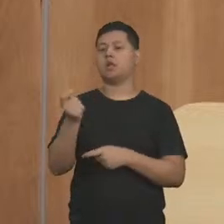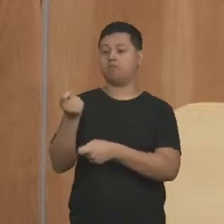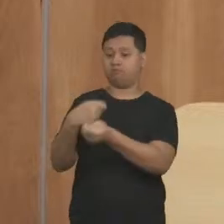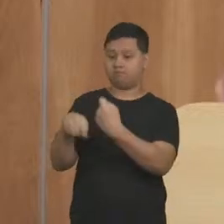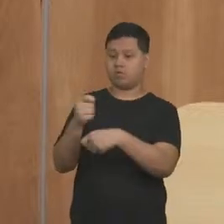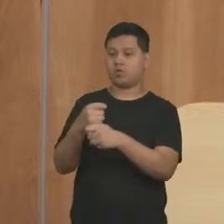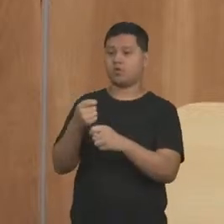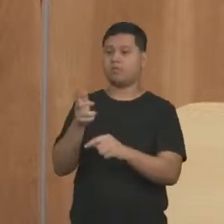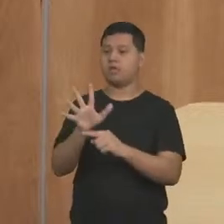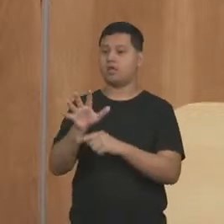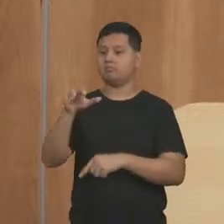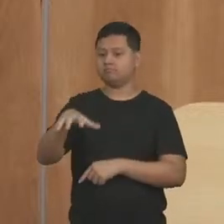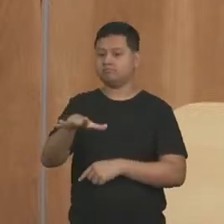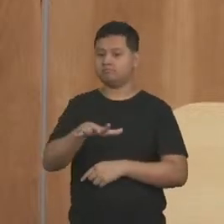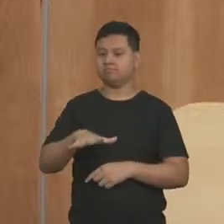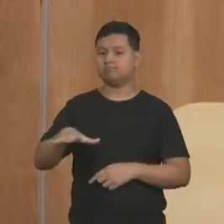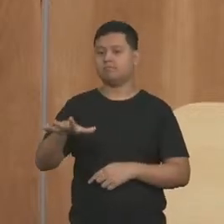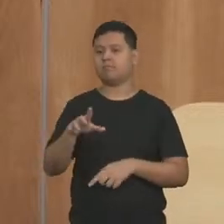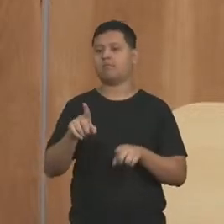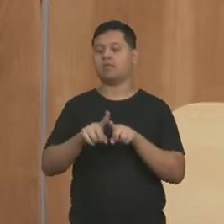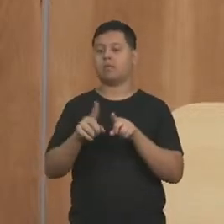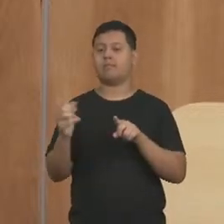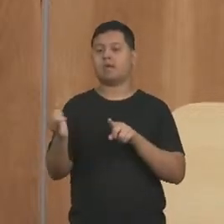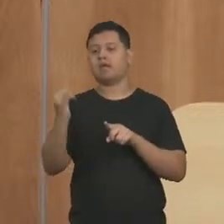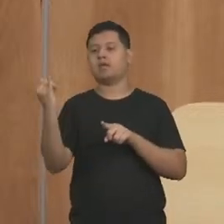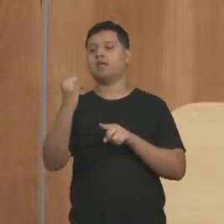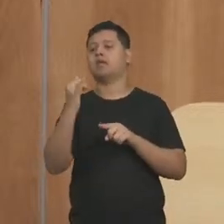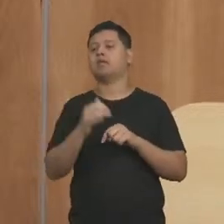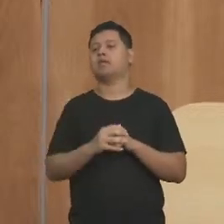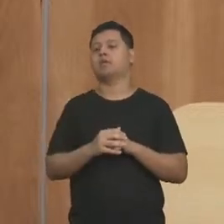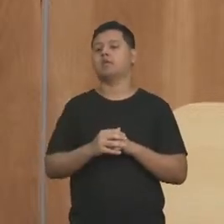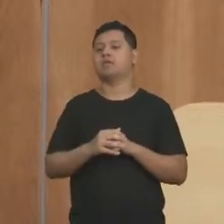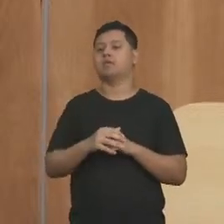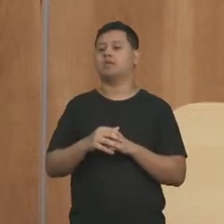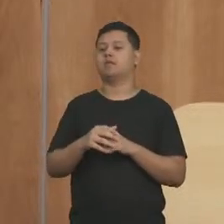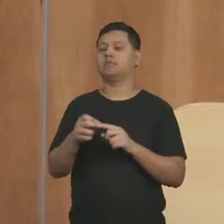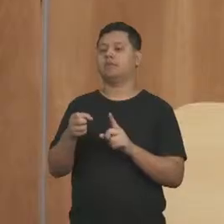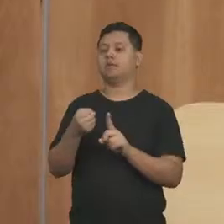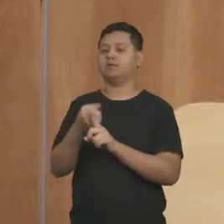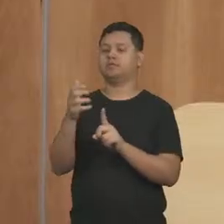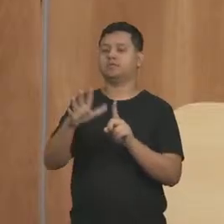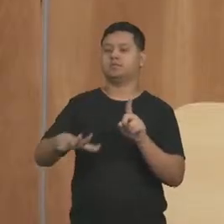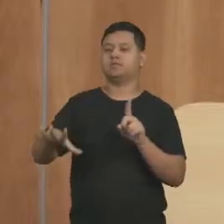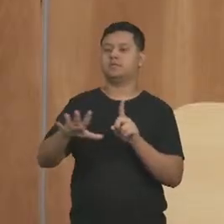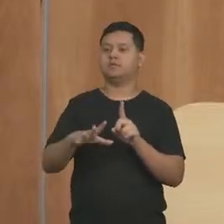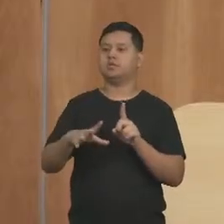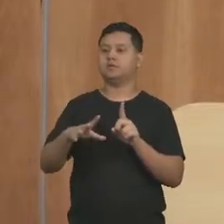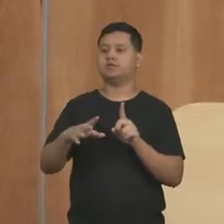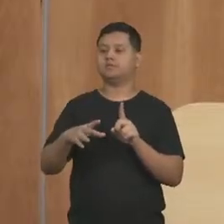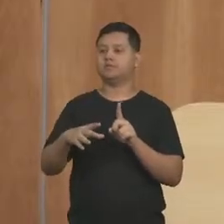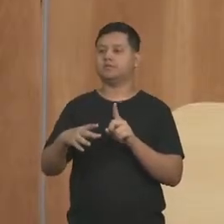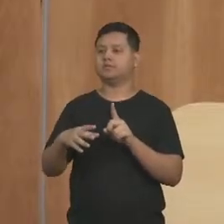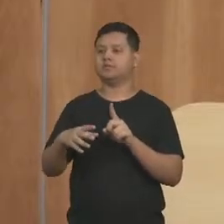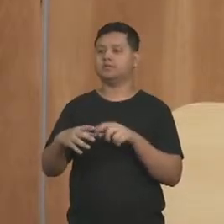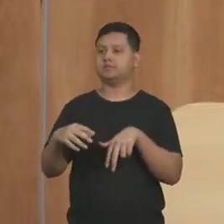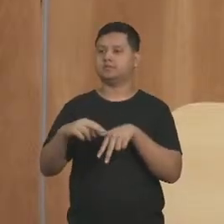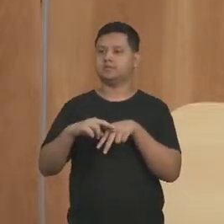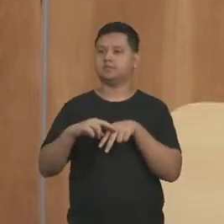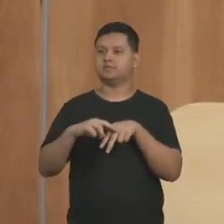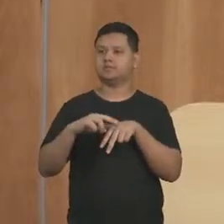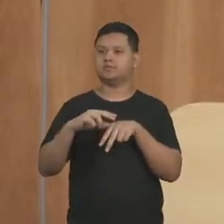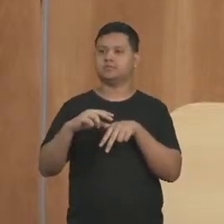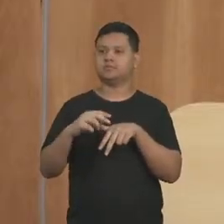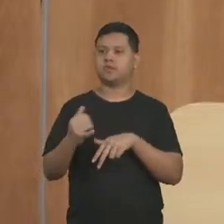economia local. E, principalmente, também, é claro, defender as vítimas quando desastre natural ou de crimes